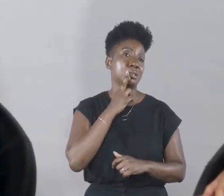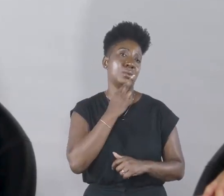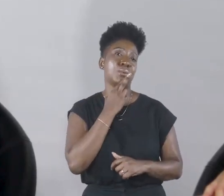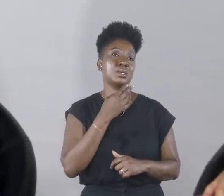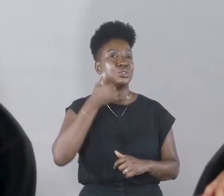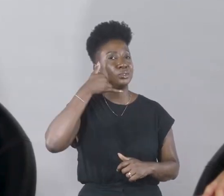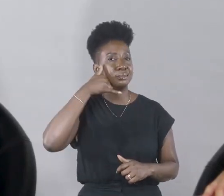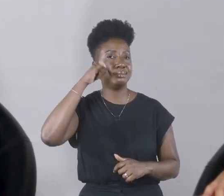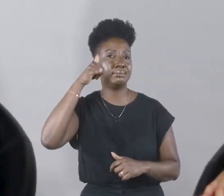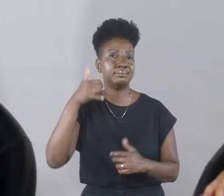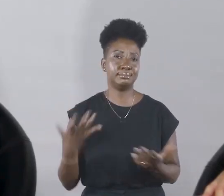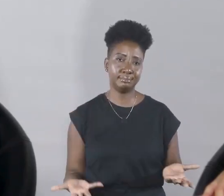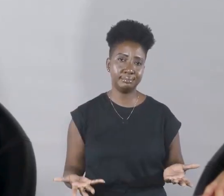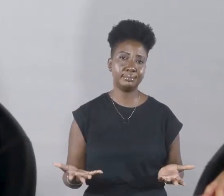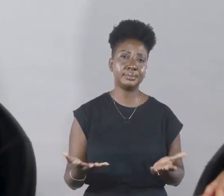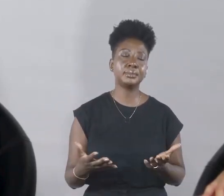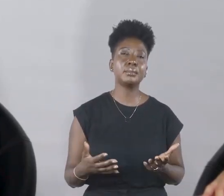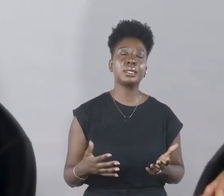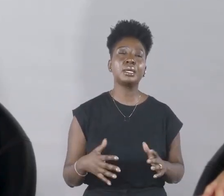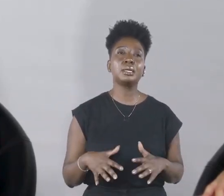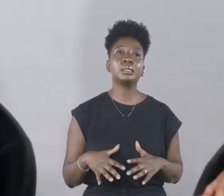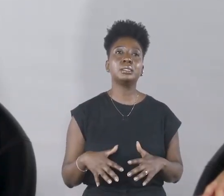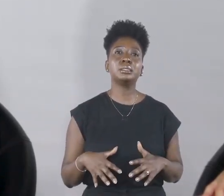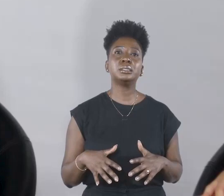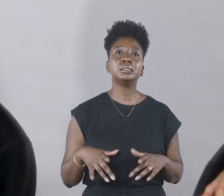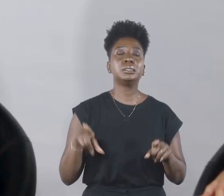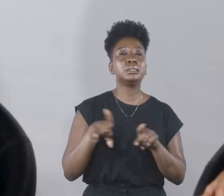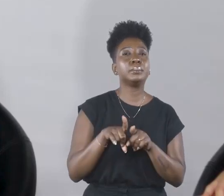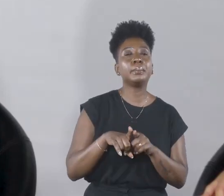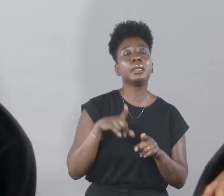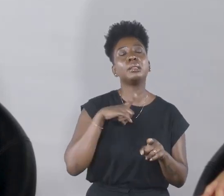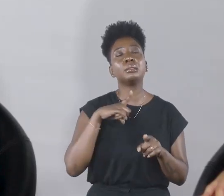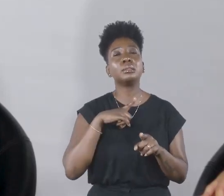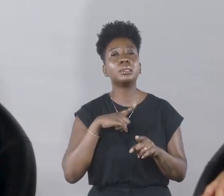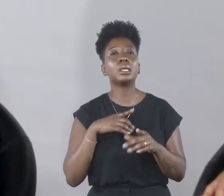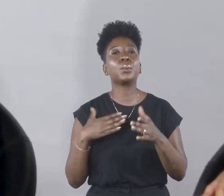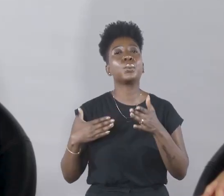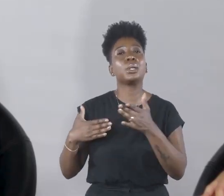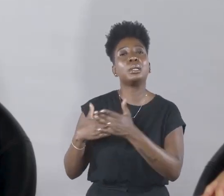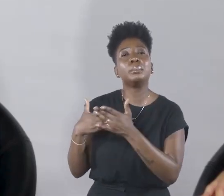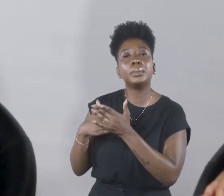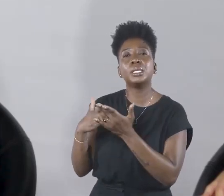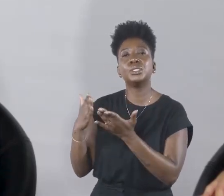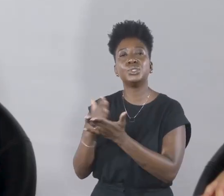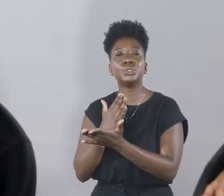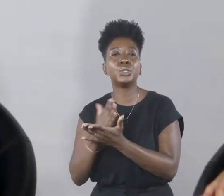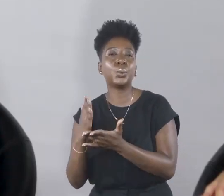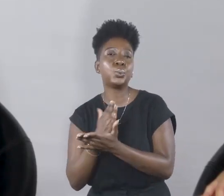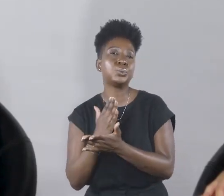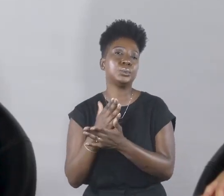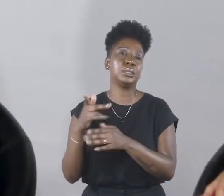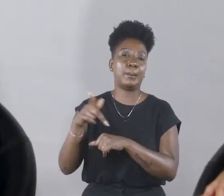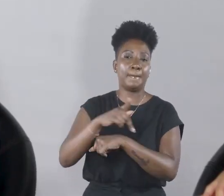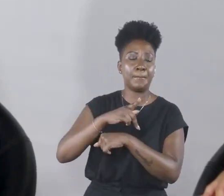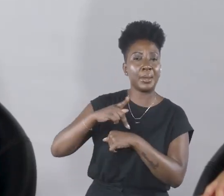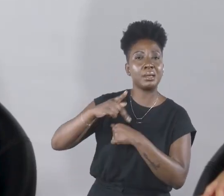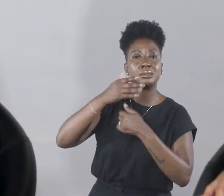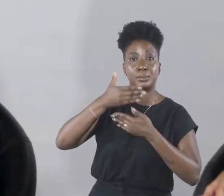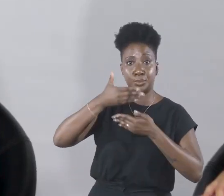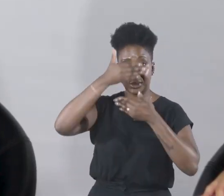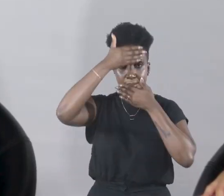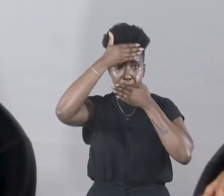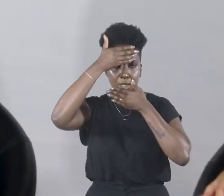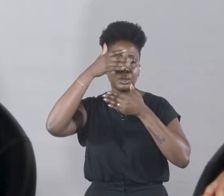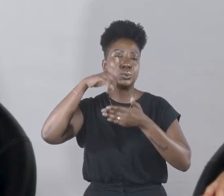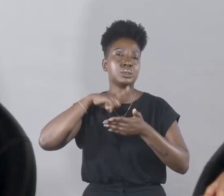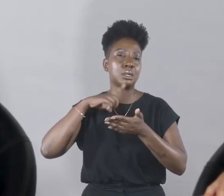na capacitação a gente decide essas coisas. Você tem um limite em alguns comportamentos,